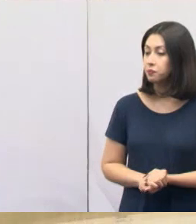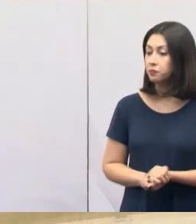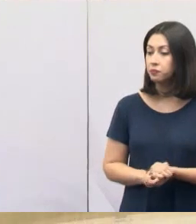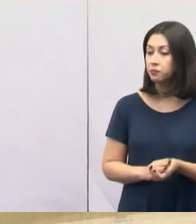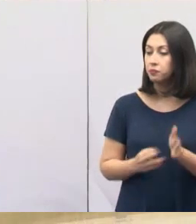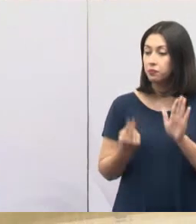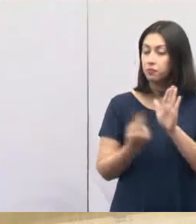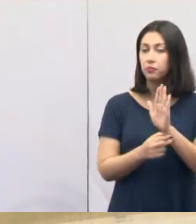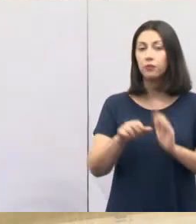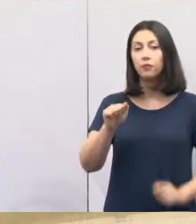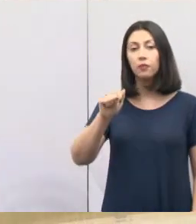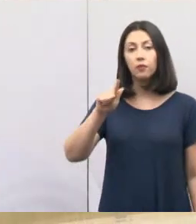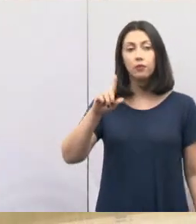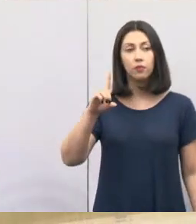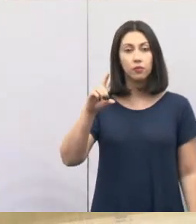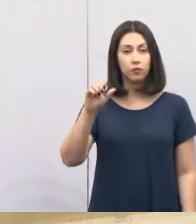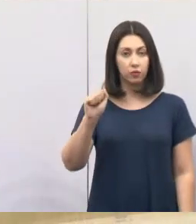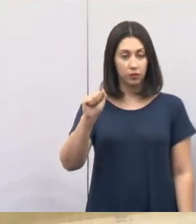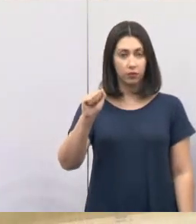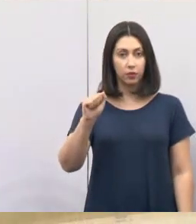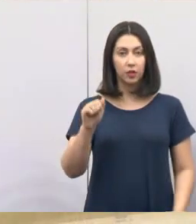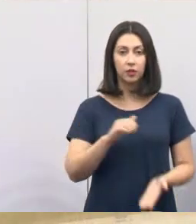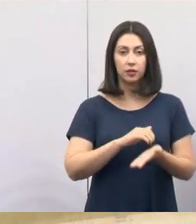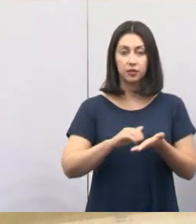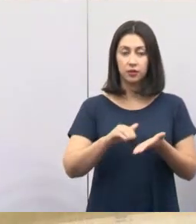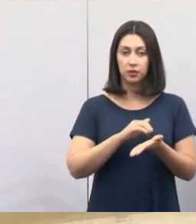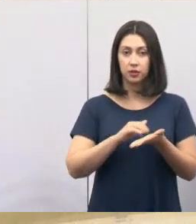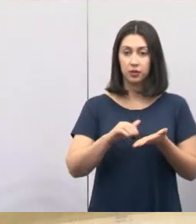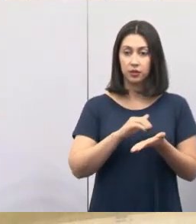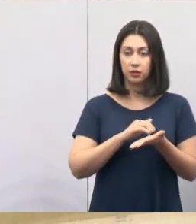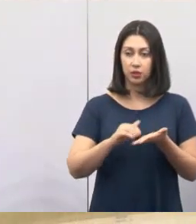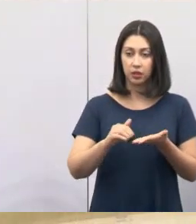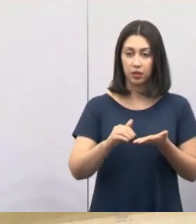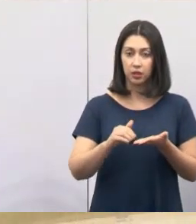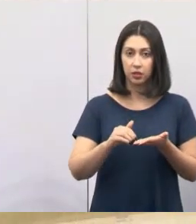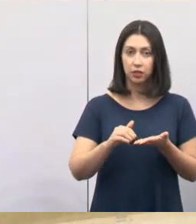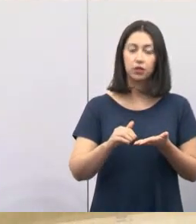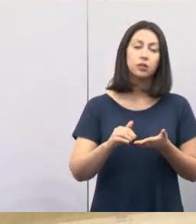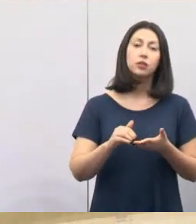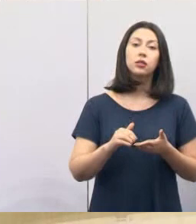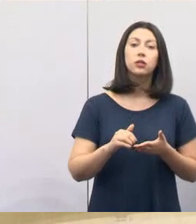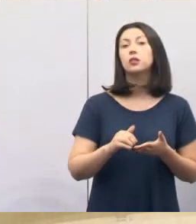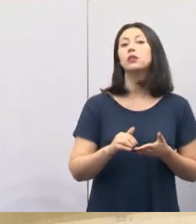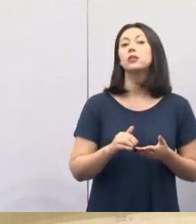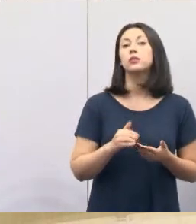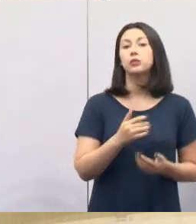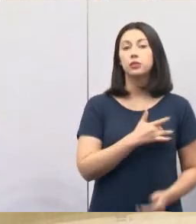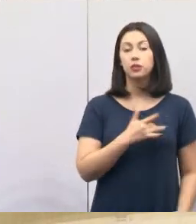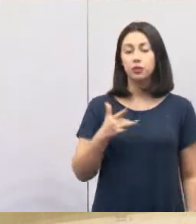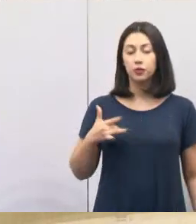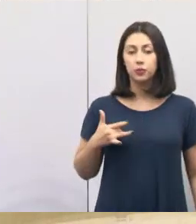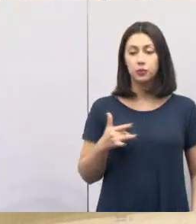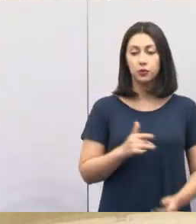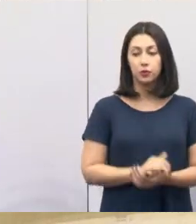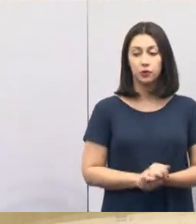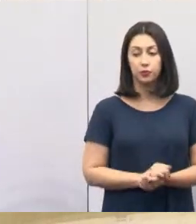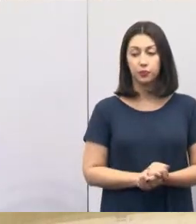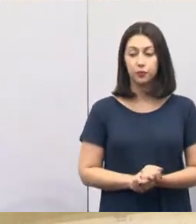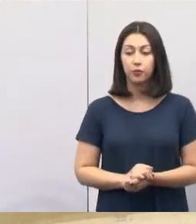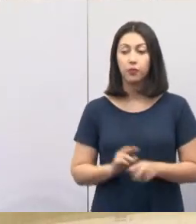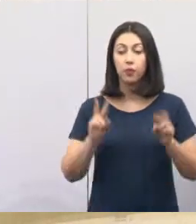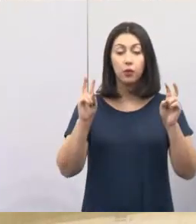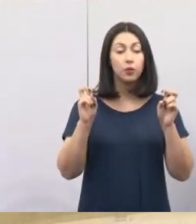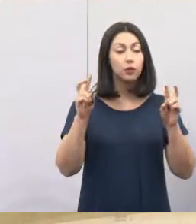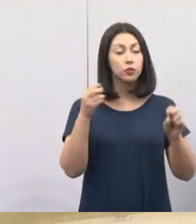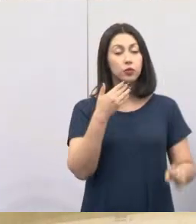Assina Águeda Fernandes Cambaúva, secretário de Adjunta de Saúde. Referente ao